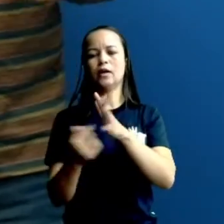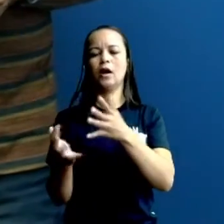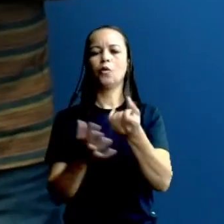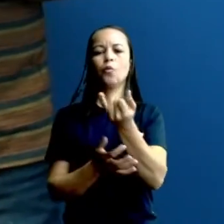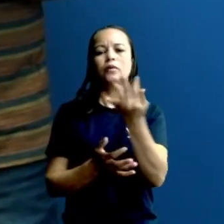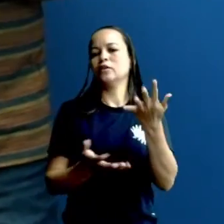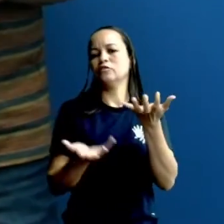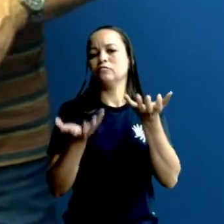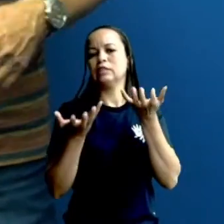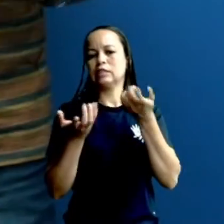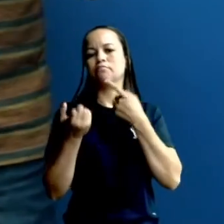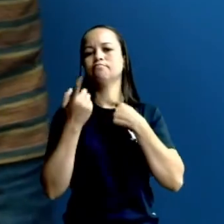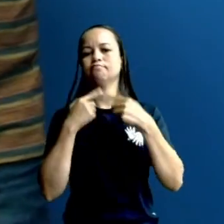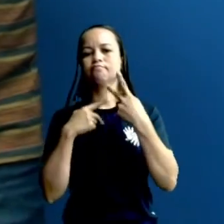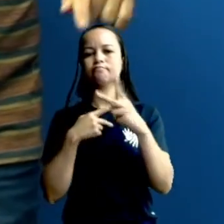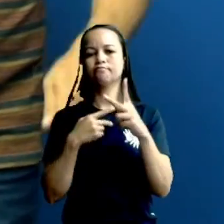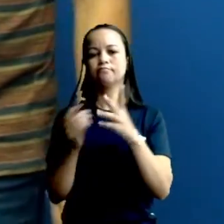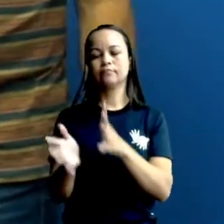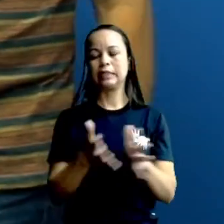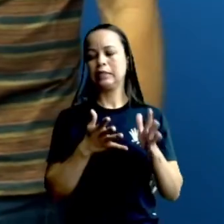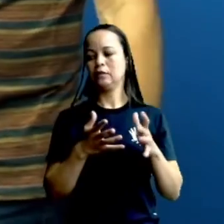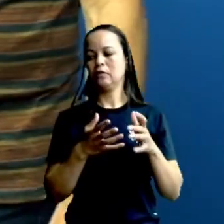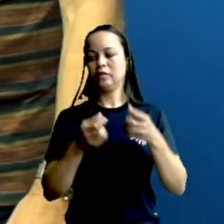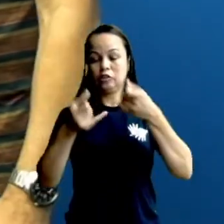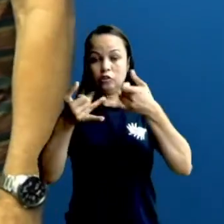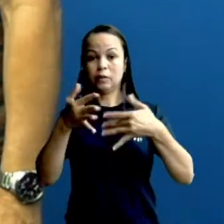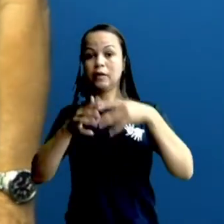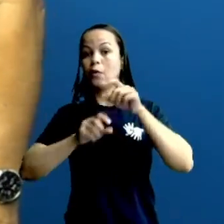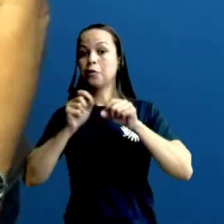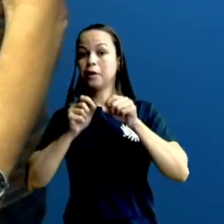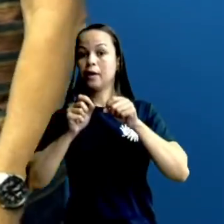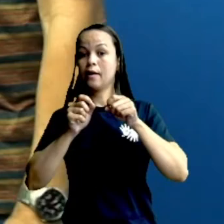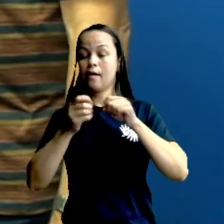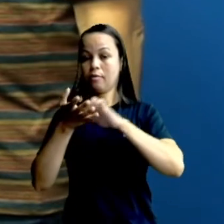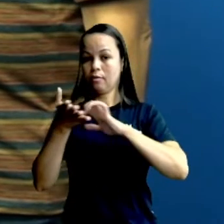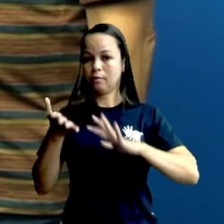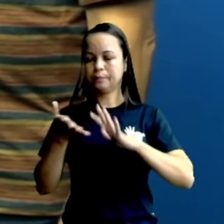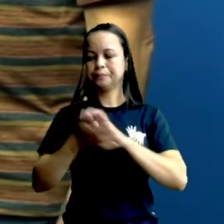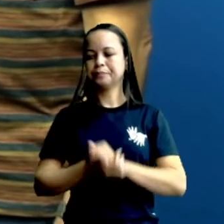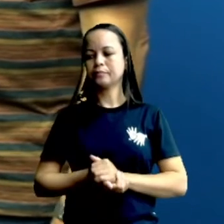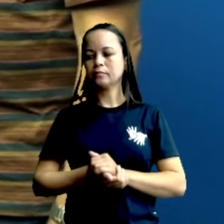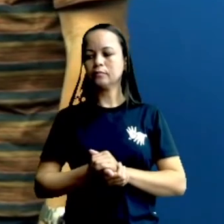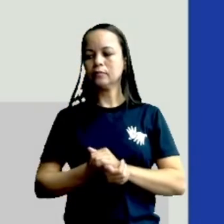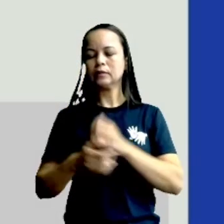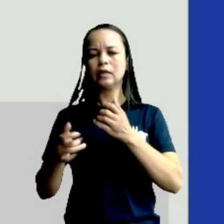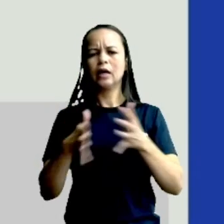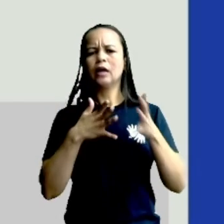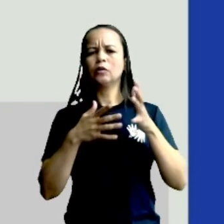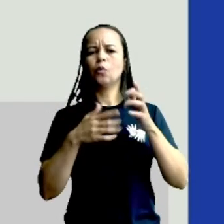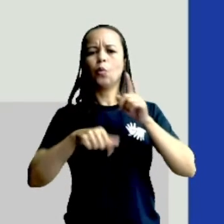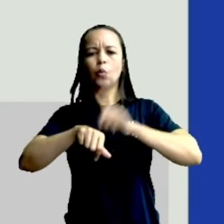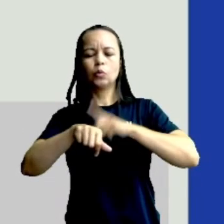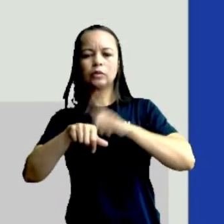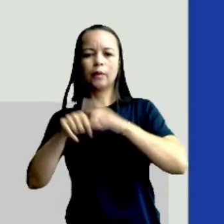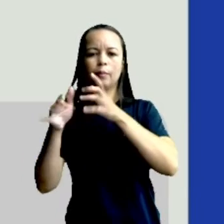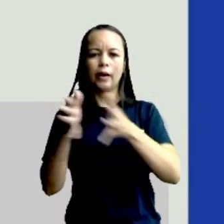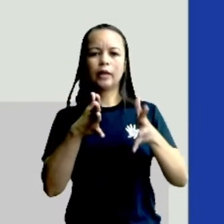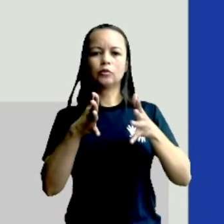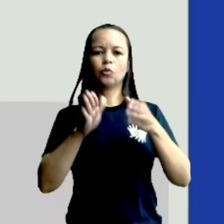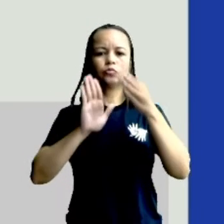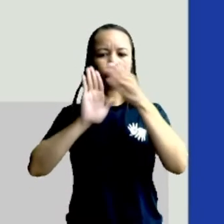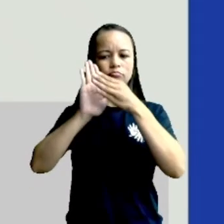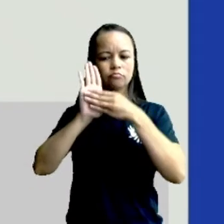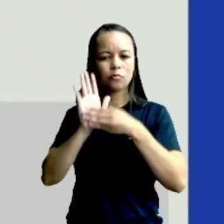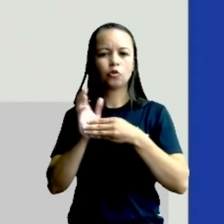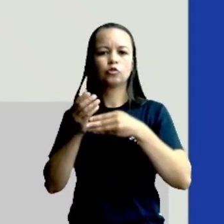quantas vezes ele quiser. Mas veja o que é que diz a questão. O tempo de cada aparição para todos os partidos foi